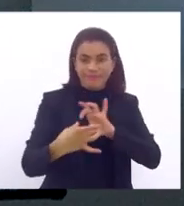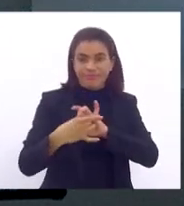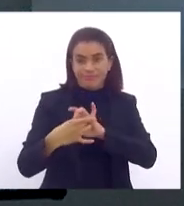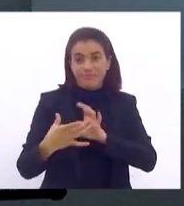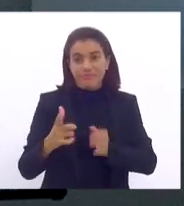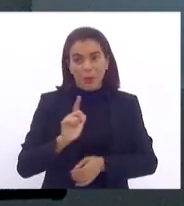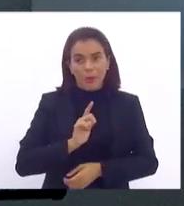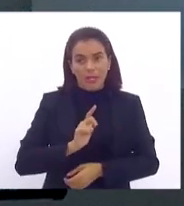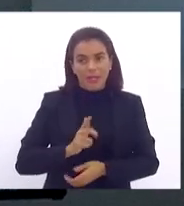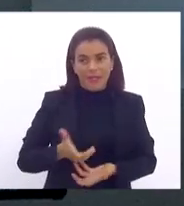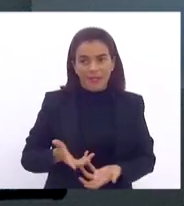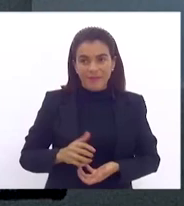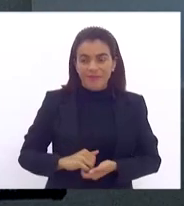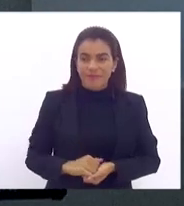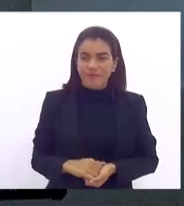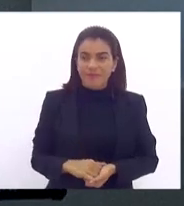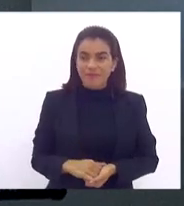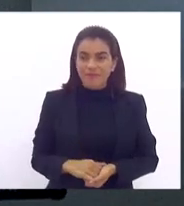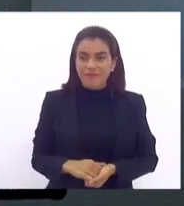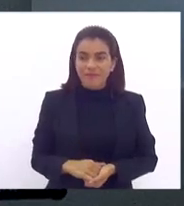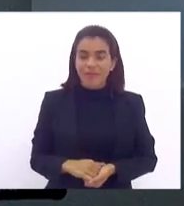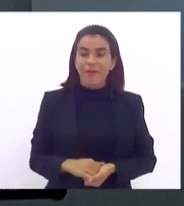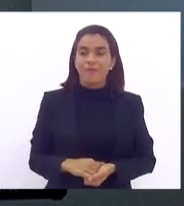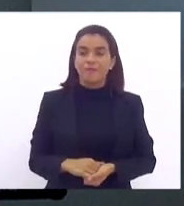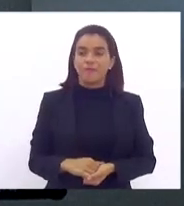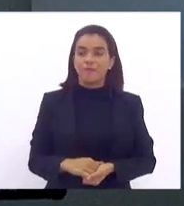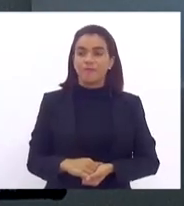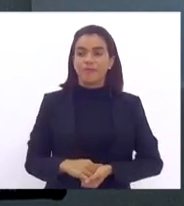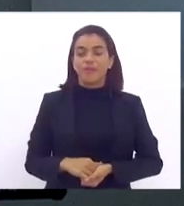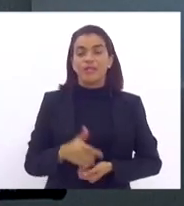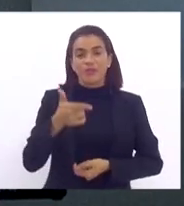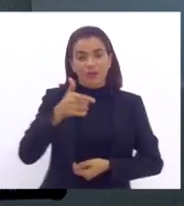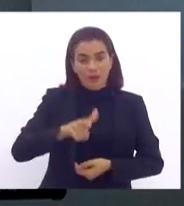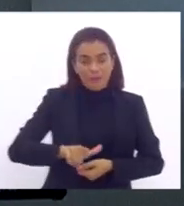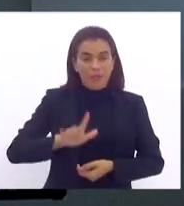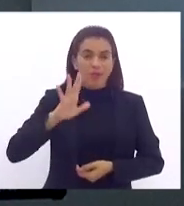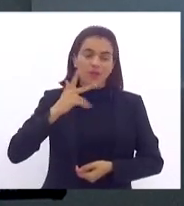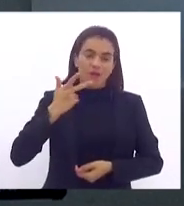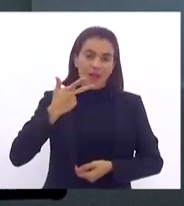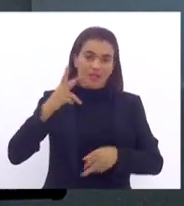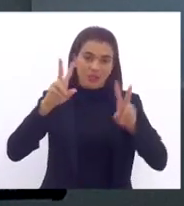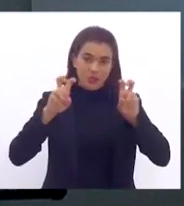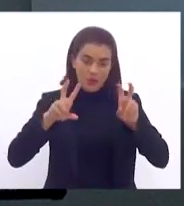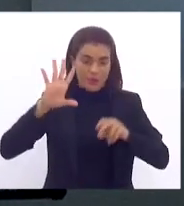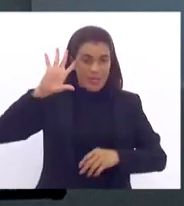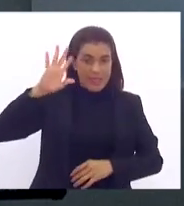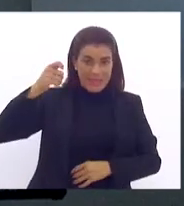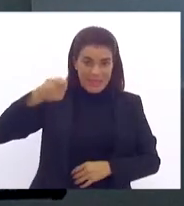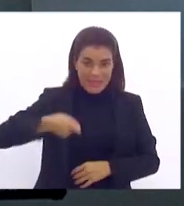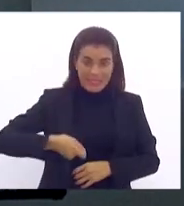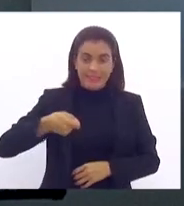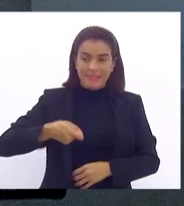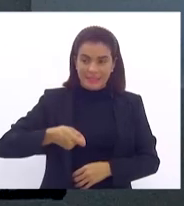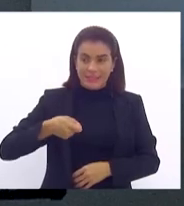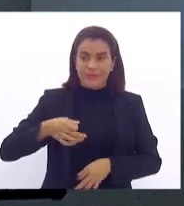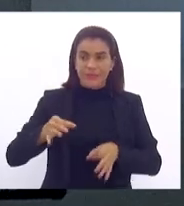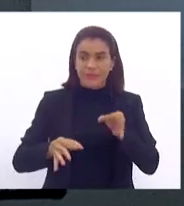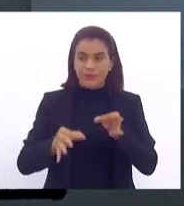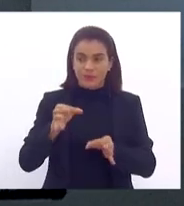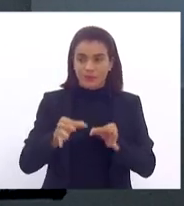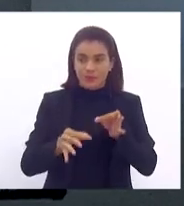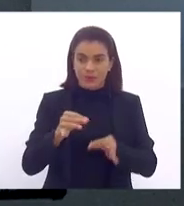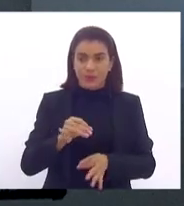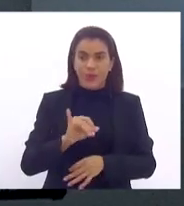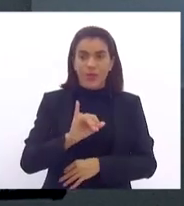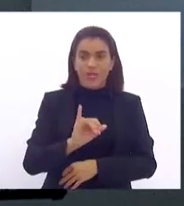né então Eh eu volto pra decisão que eu comentava mais cedo do inquérito